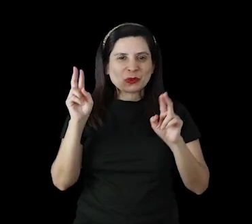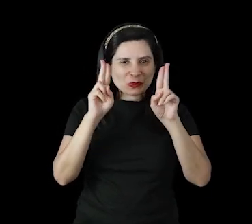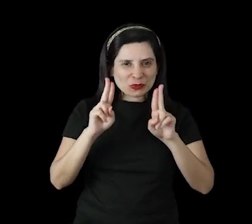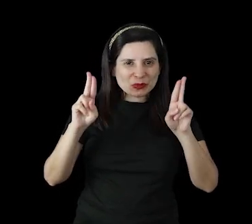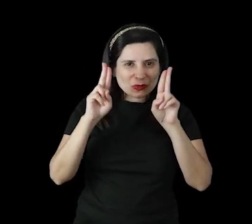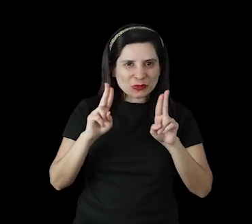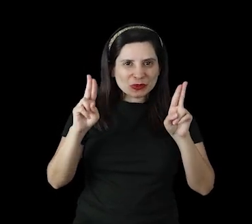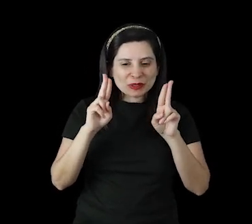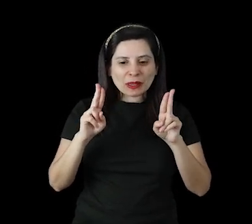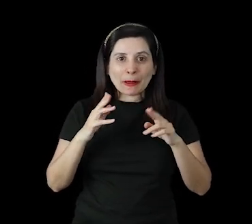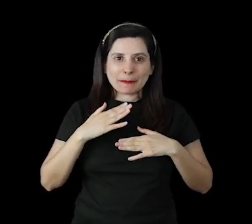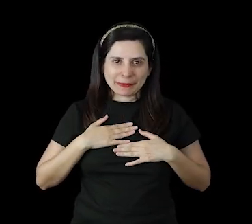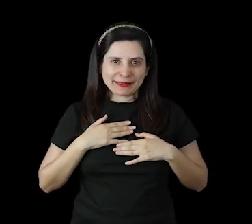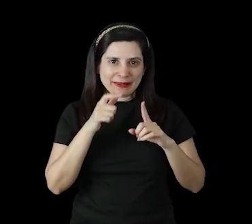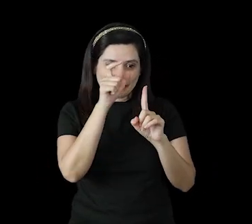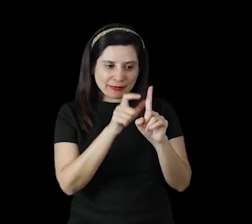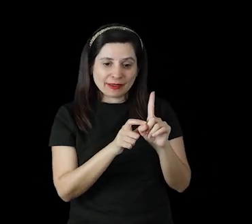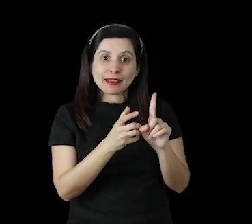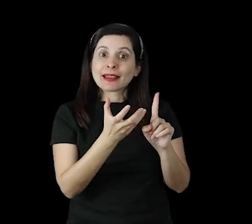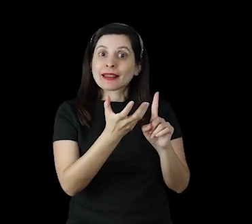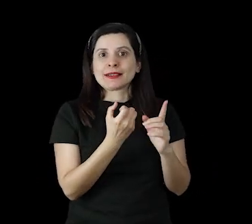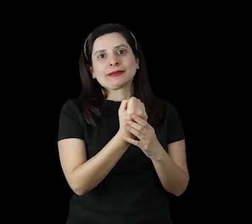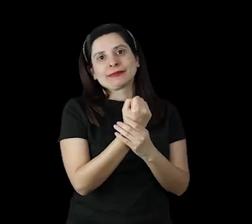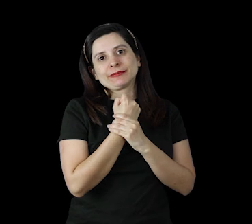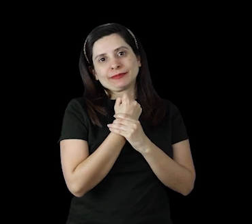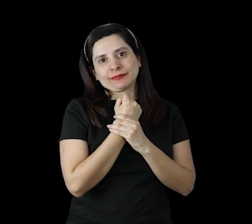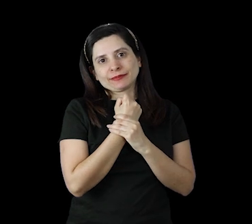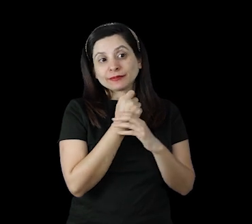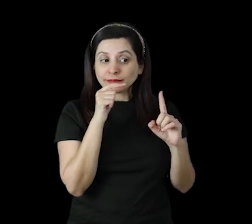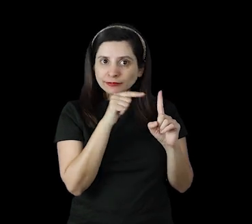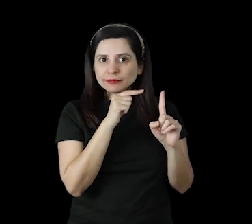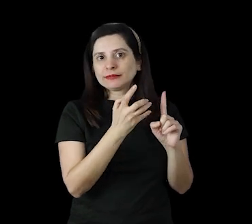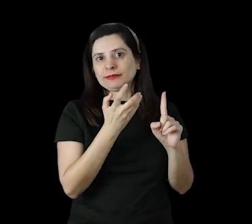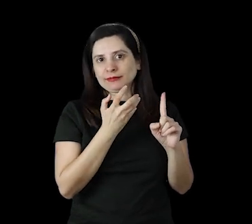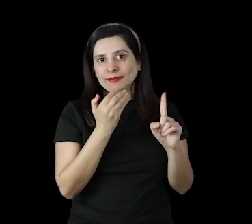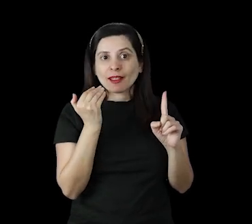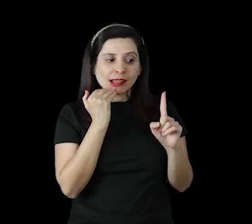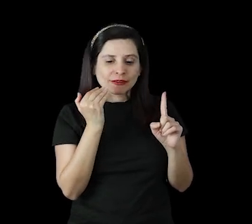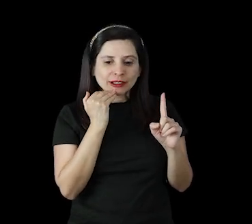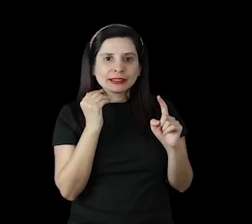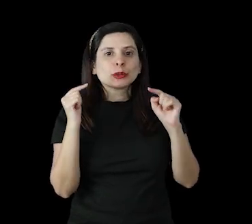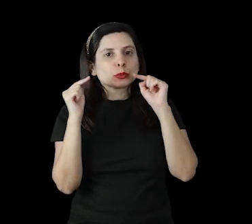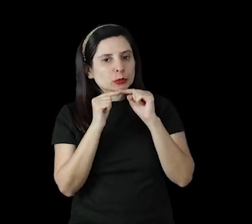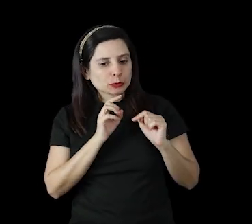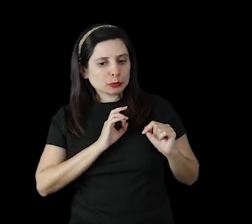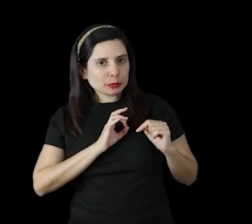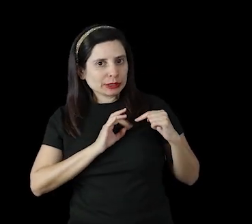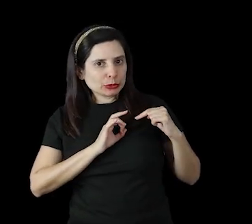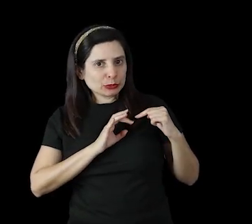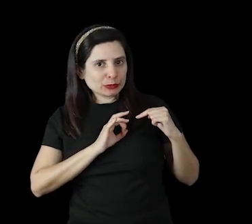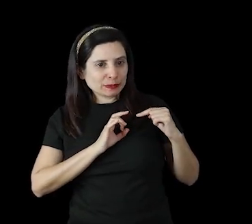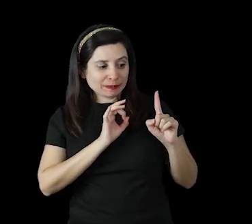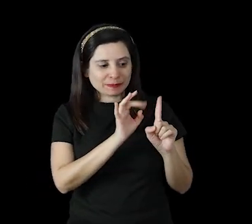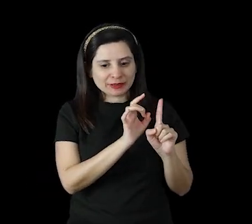usando, né, a minha personagem, ela quer segurança. E a falha dela tem a ver com medo. Então, olha